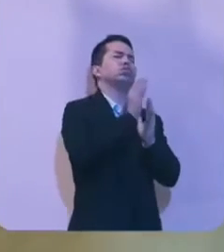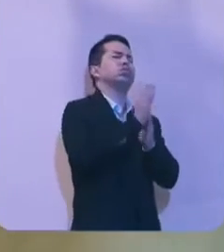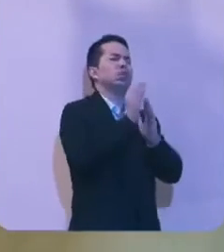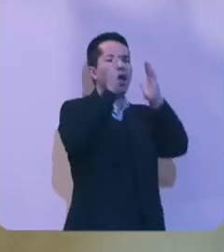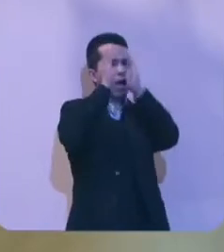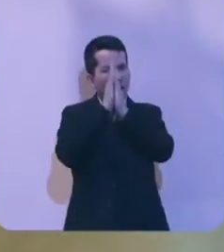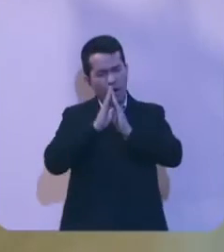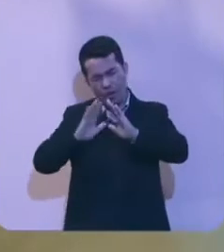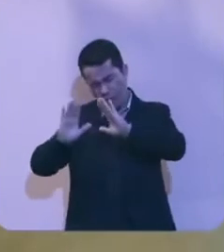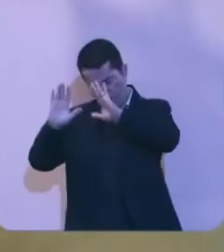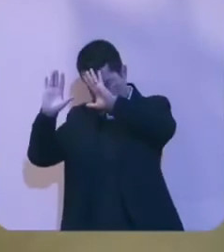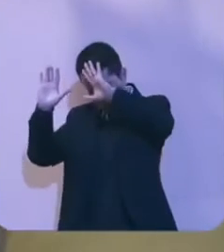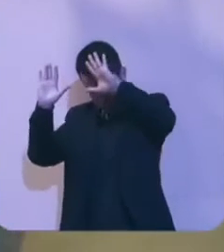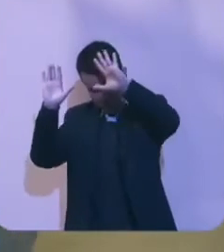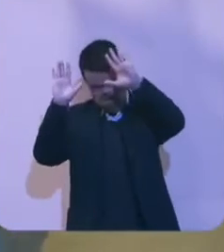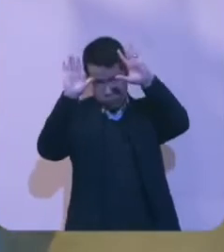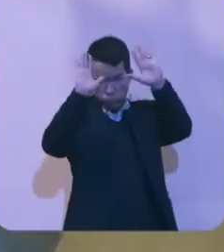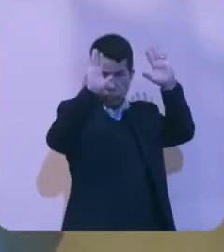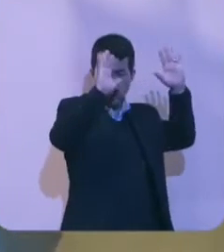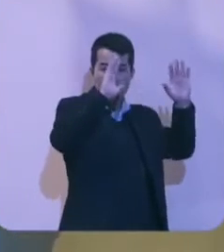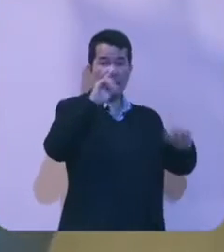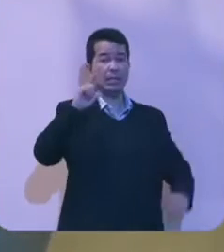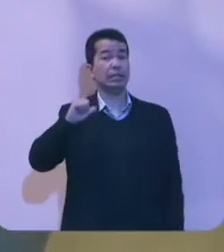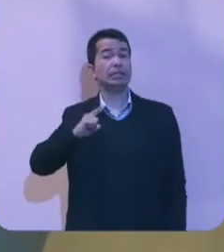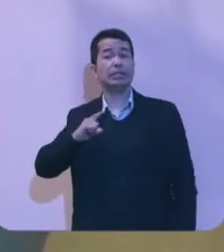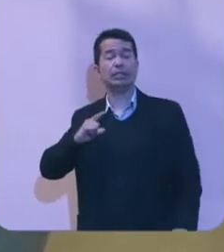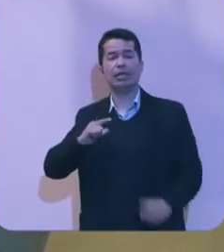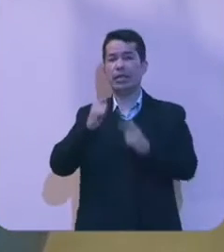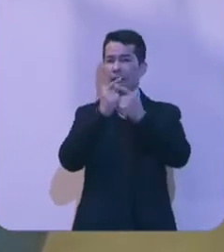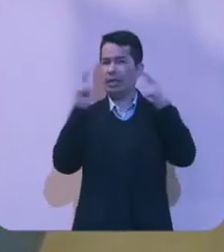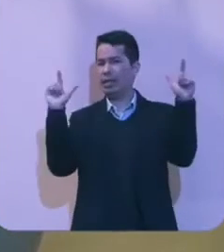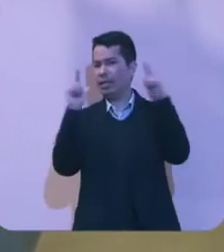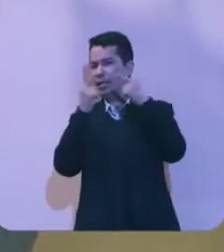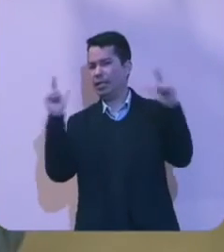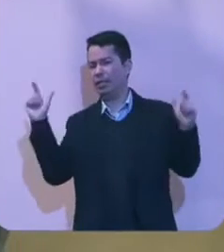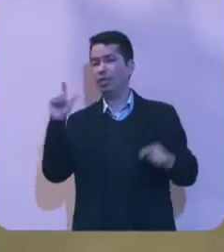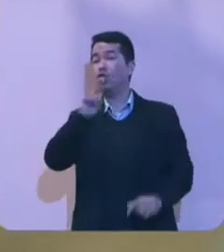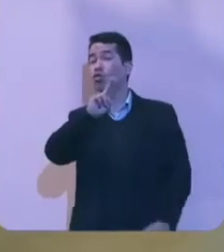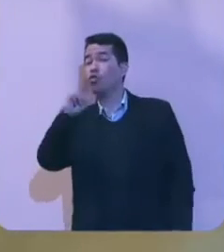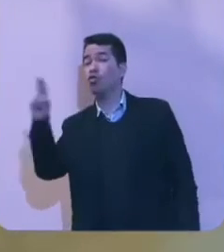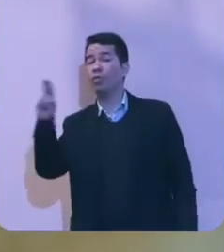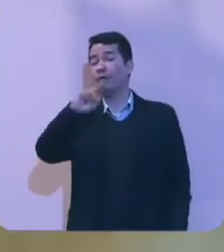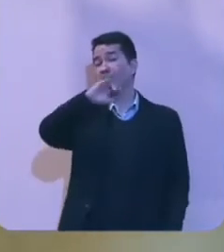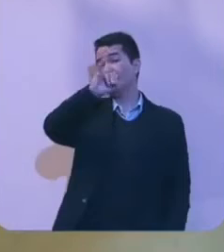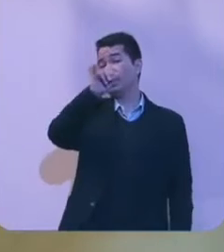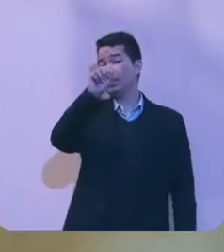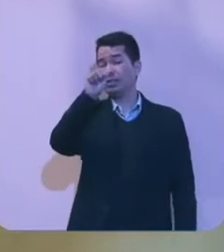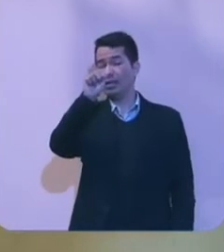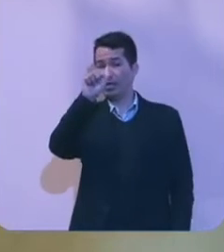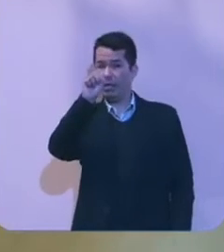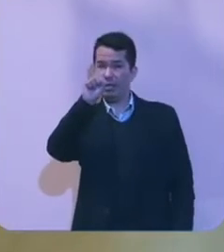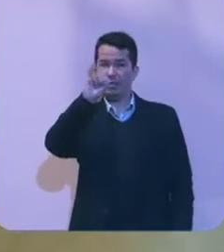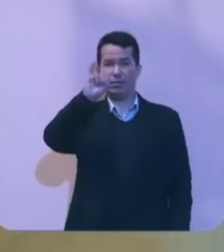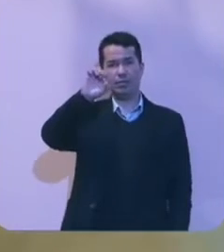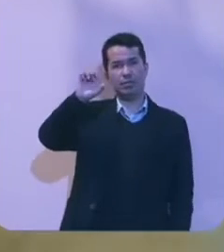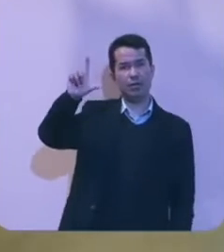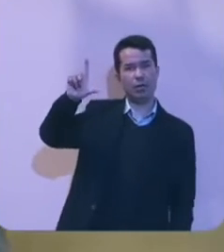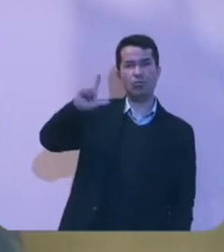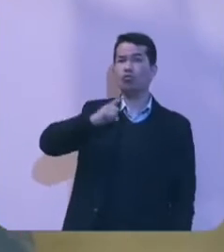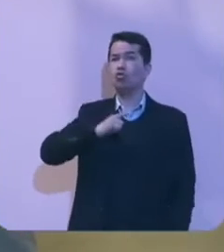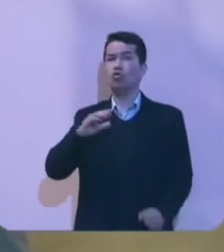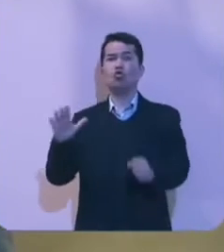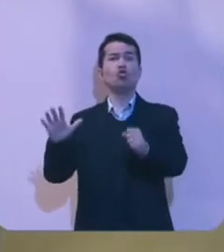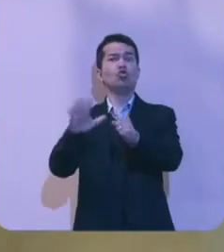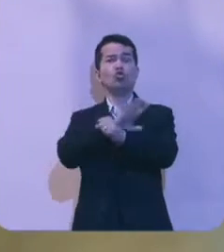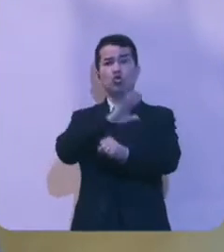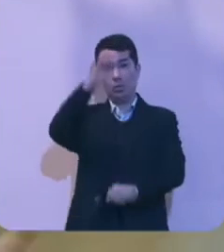batalha. Um levita chamado Jaziel, ele é cheio do Espírito Santo,